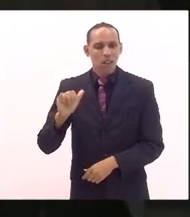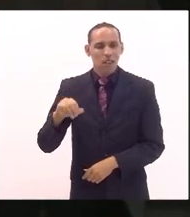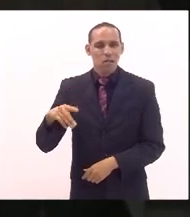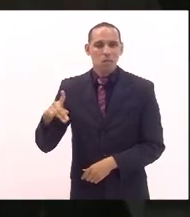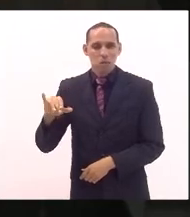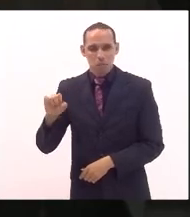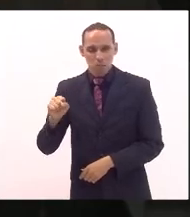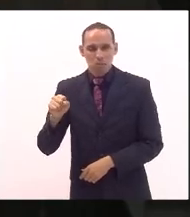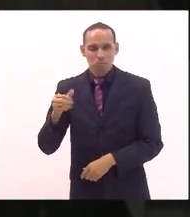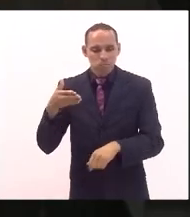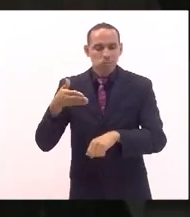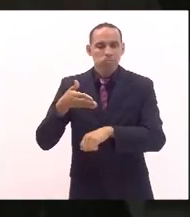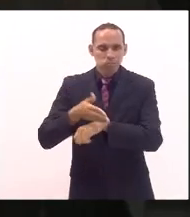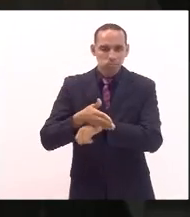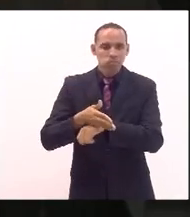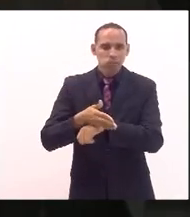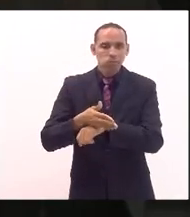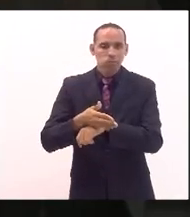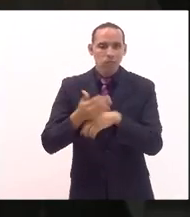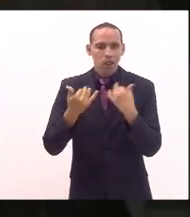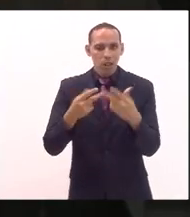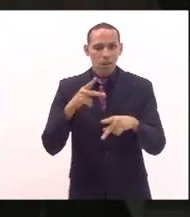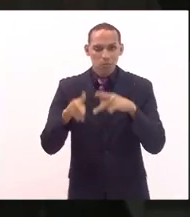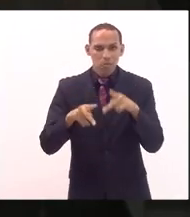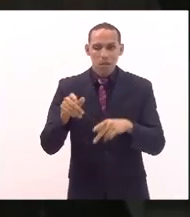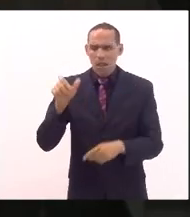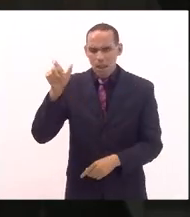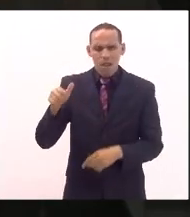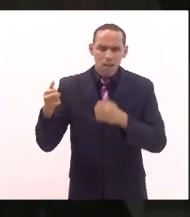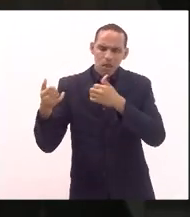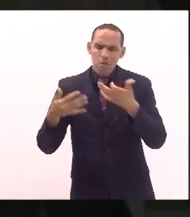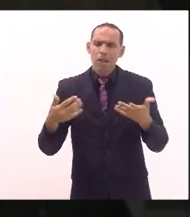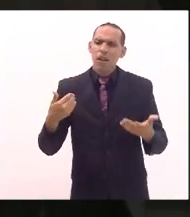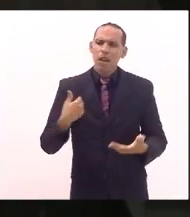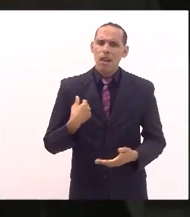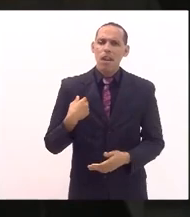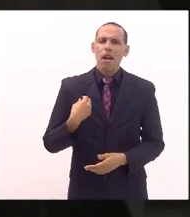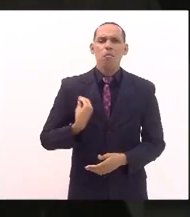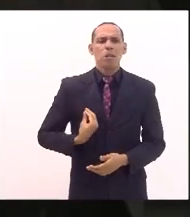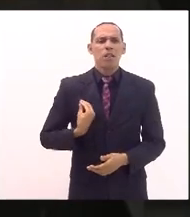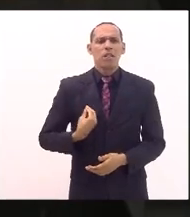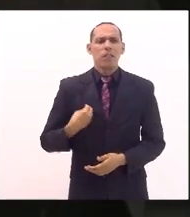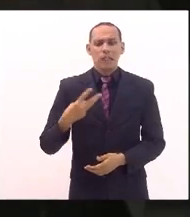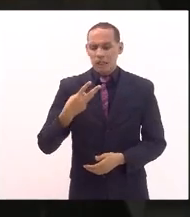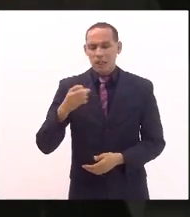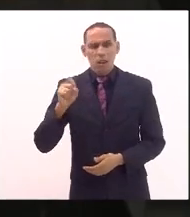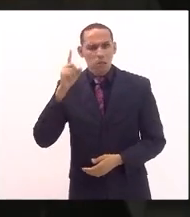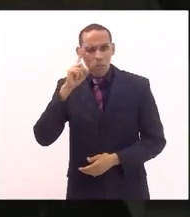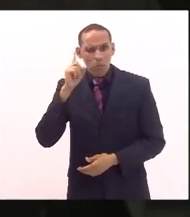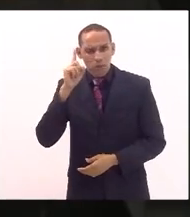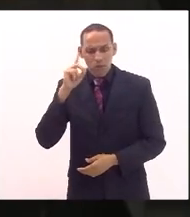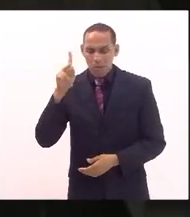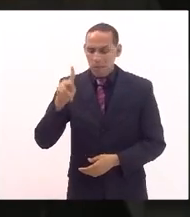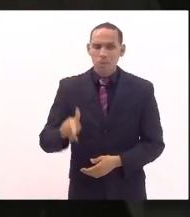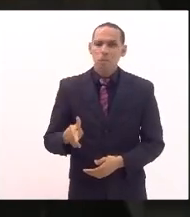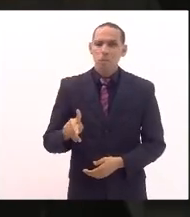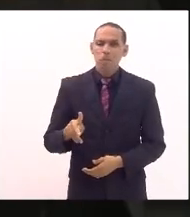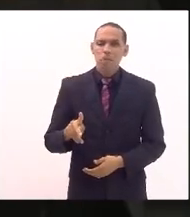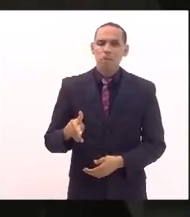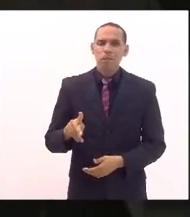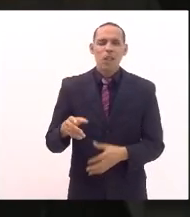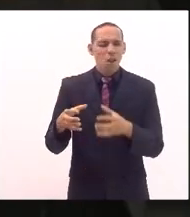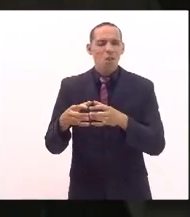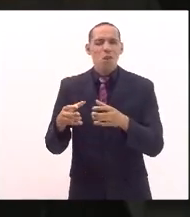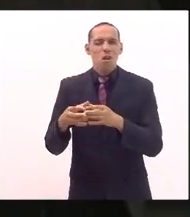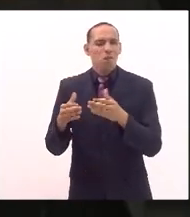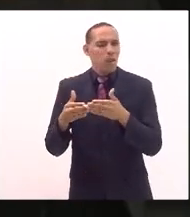enfatizou que está apenas a 38 Dias colocou seu gabinete de portas abertas evidentemente que aqui